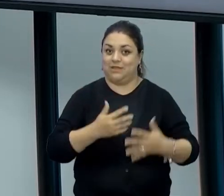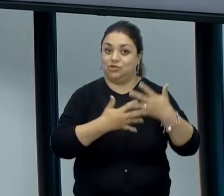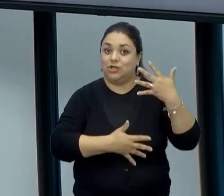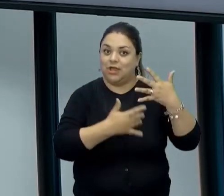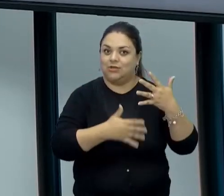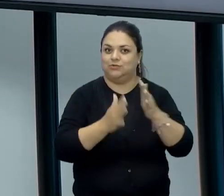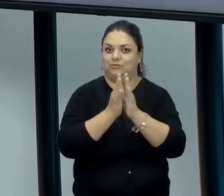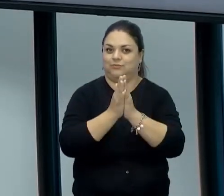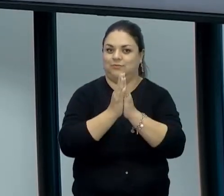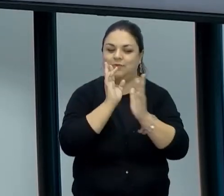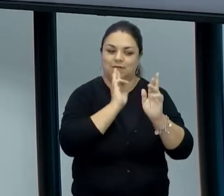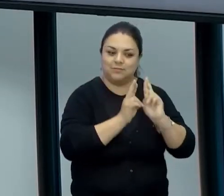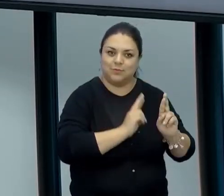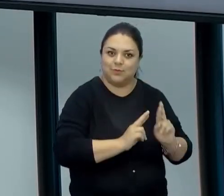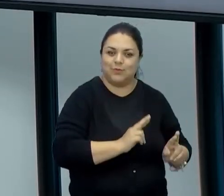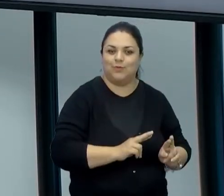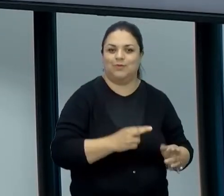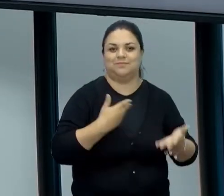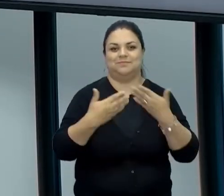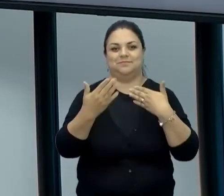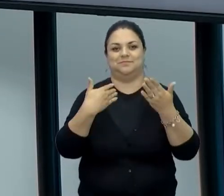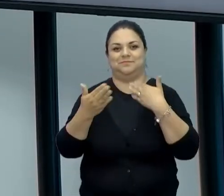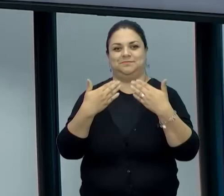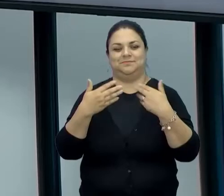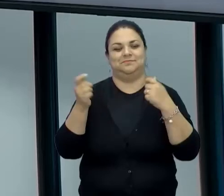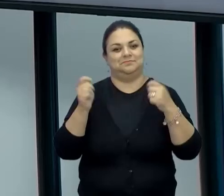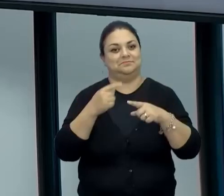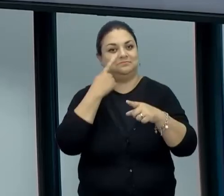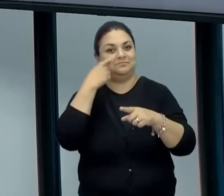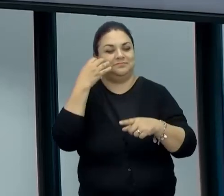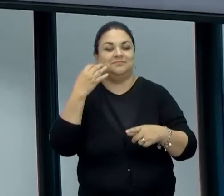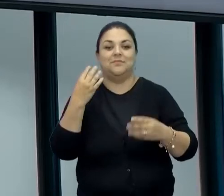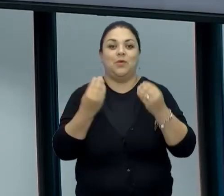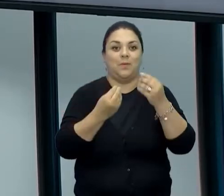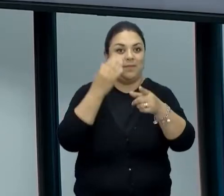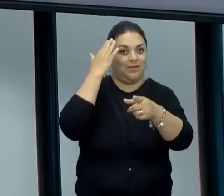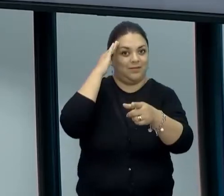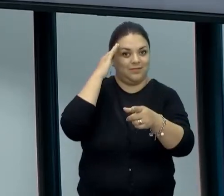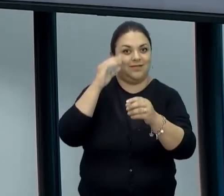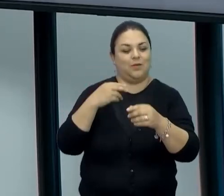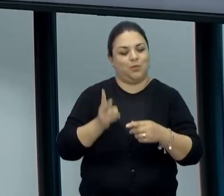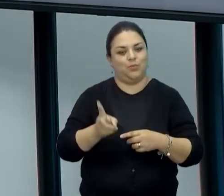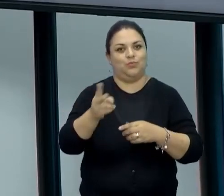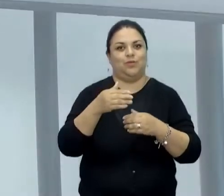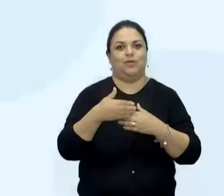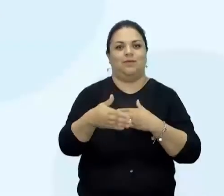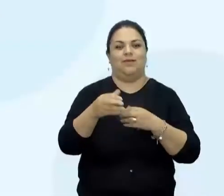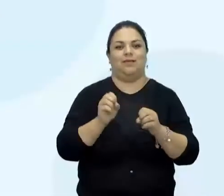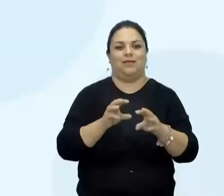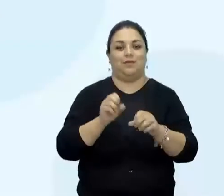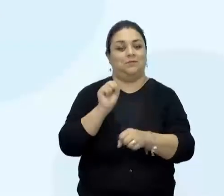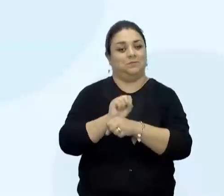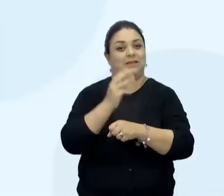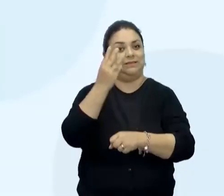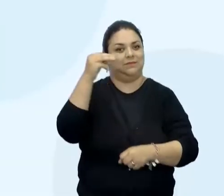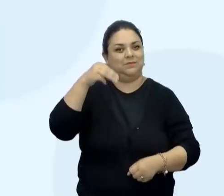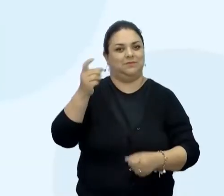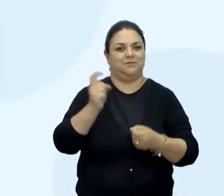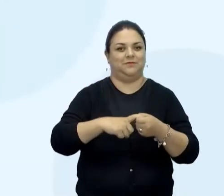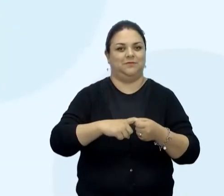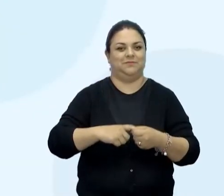no chat para a gente debater aí as ideias e continuar a aula, tá ok? Então, voltamos daqui a